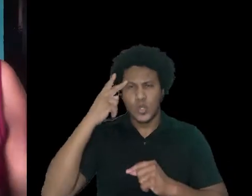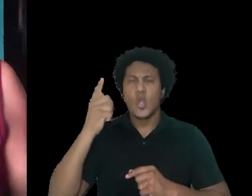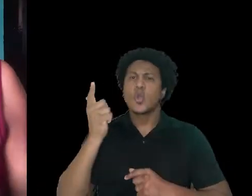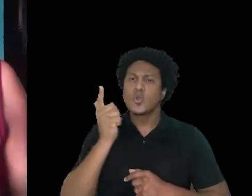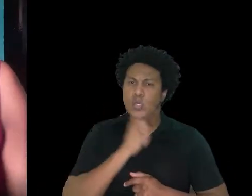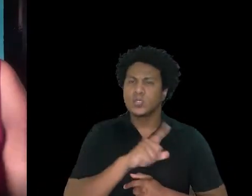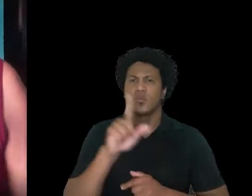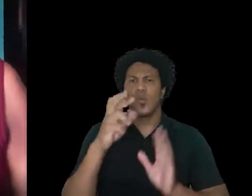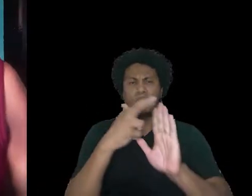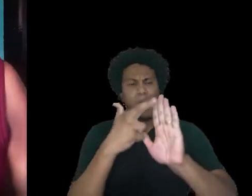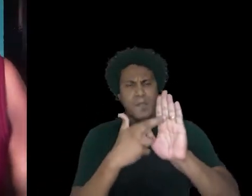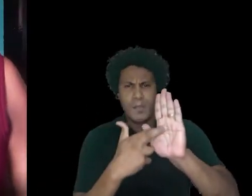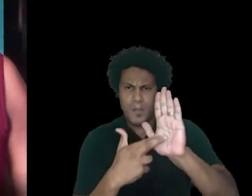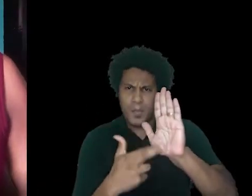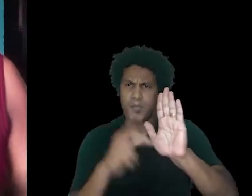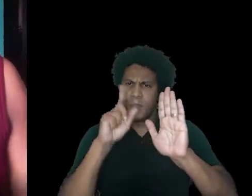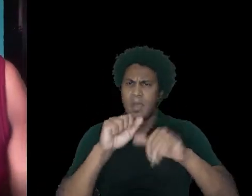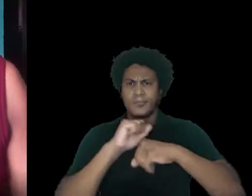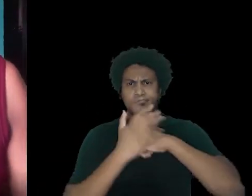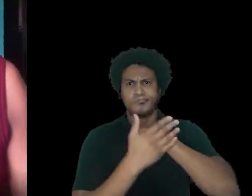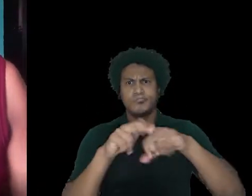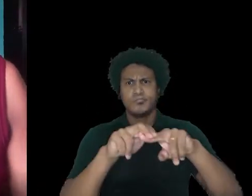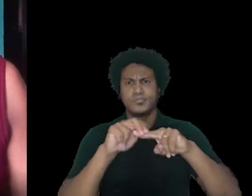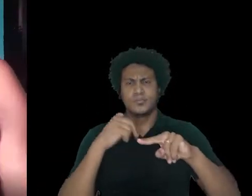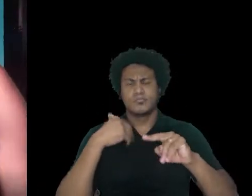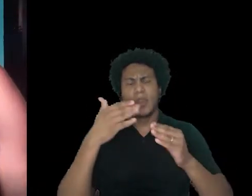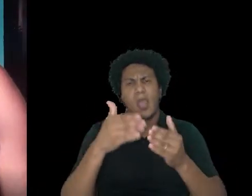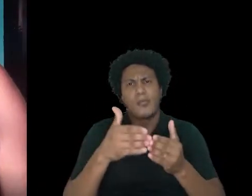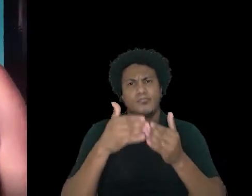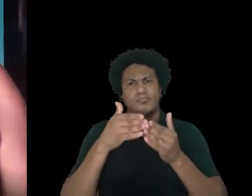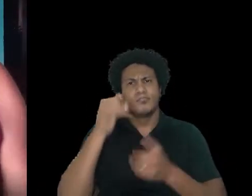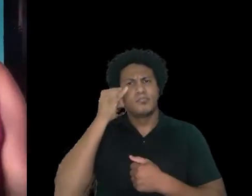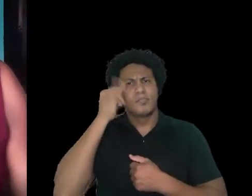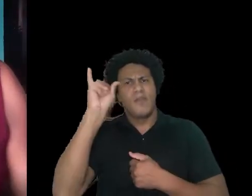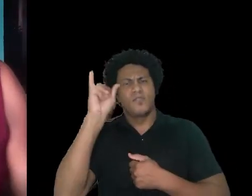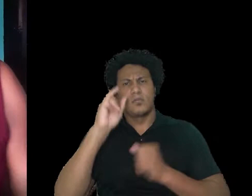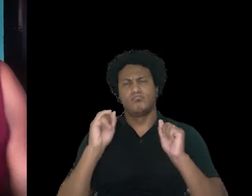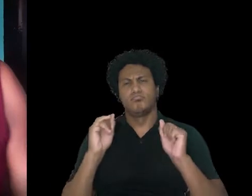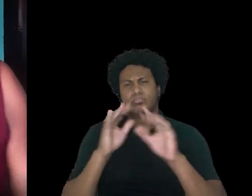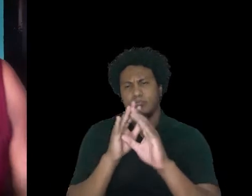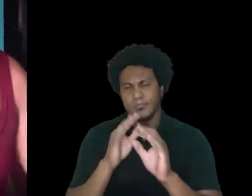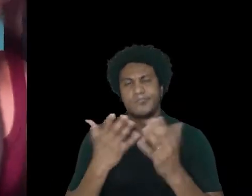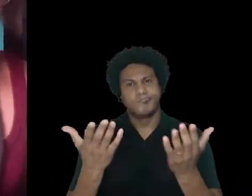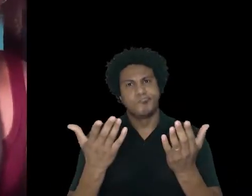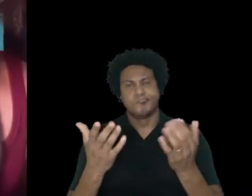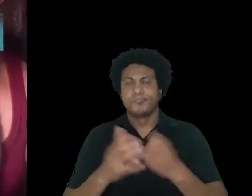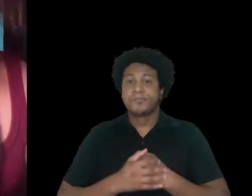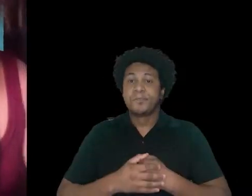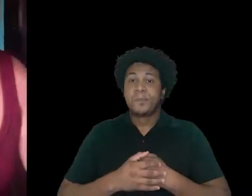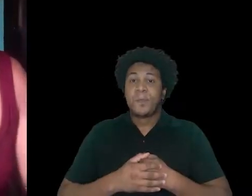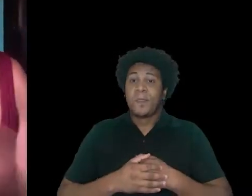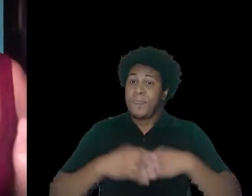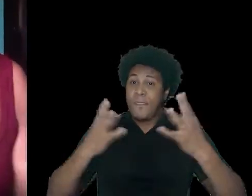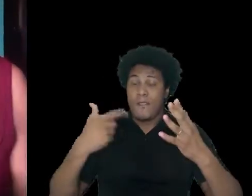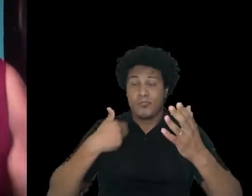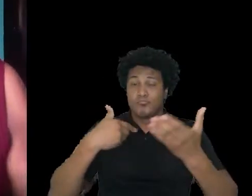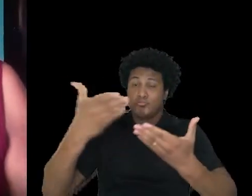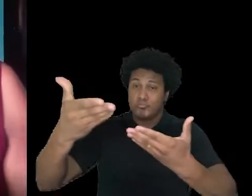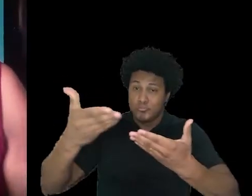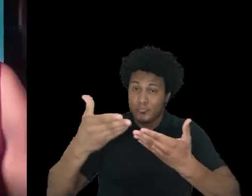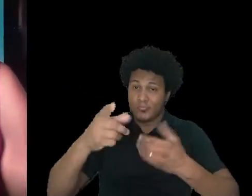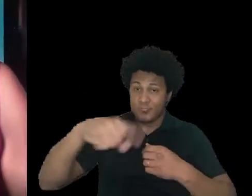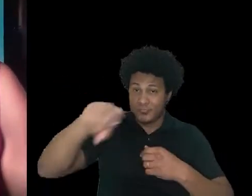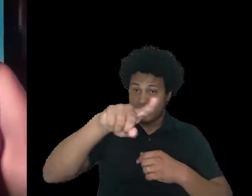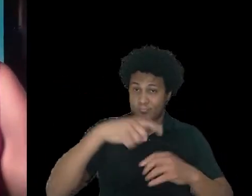né, as medidas de isolamento social, né, e a prevenção do Covid-19. Eu convido vocês a acessarem as